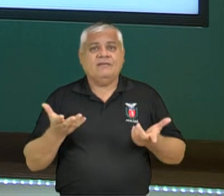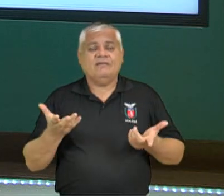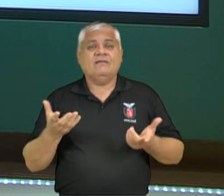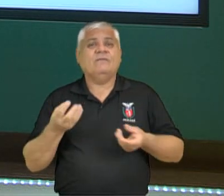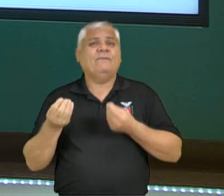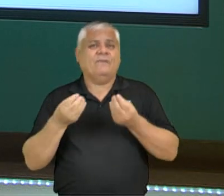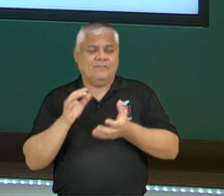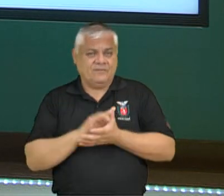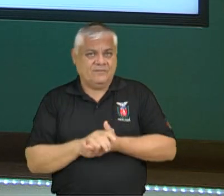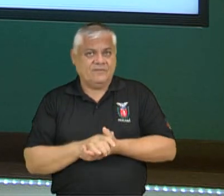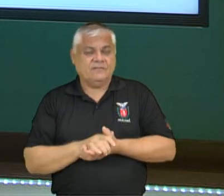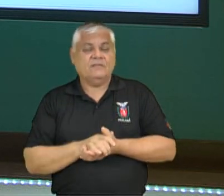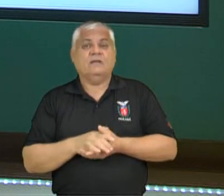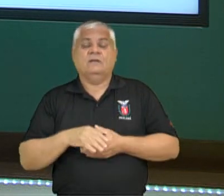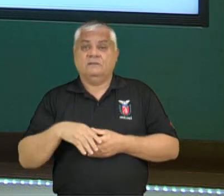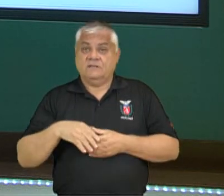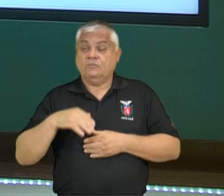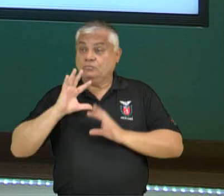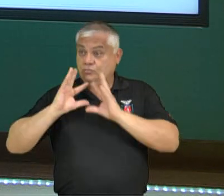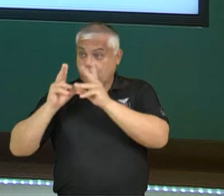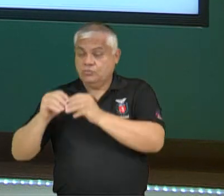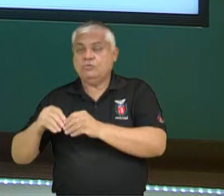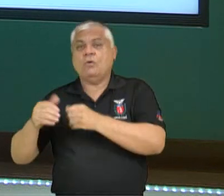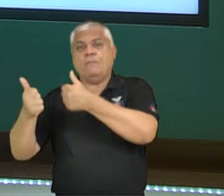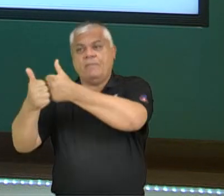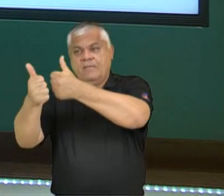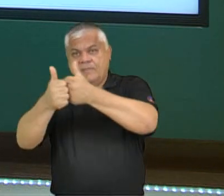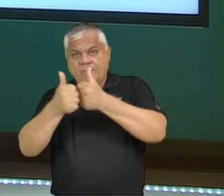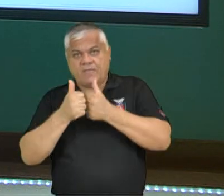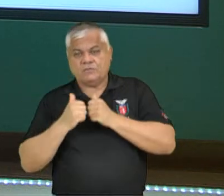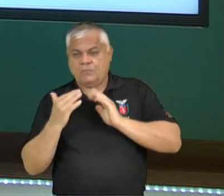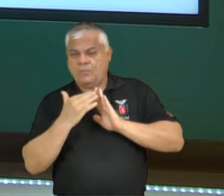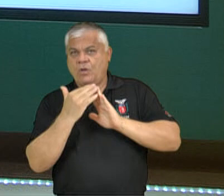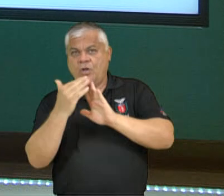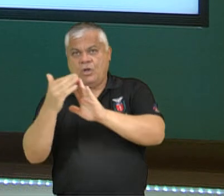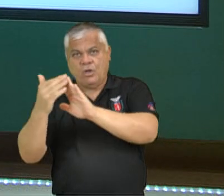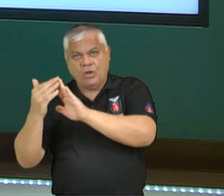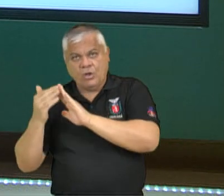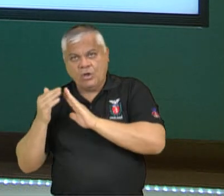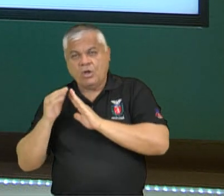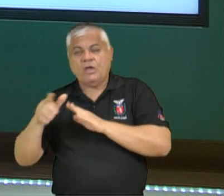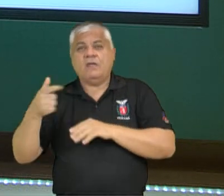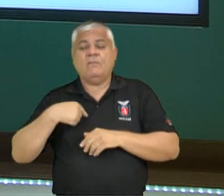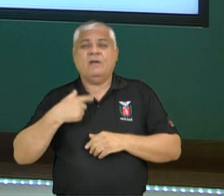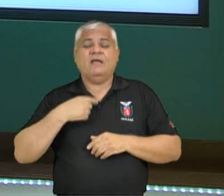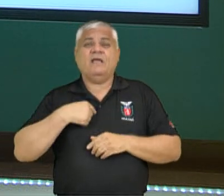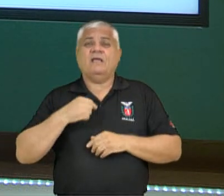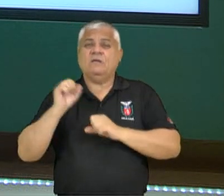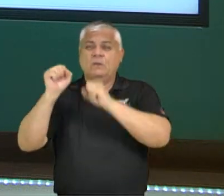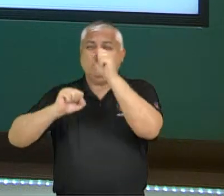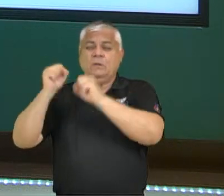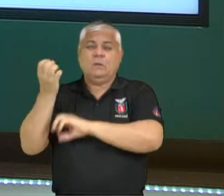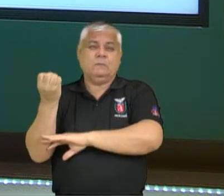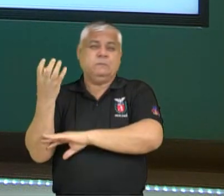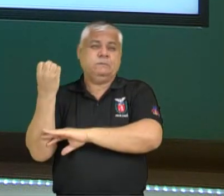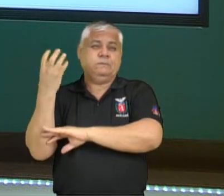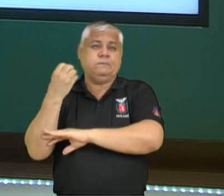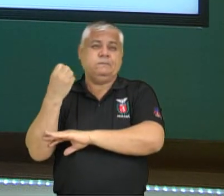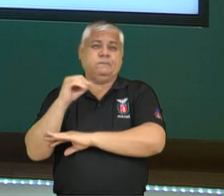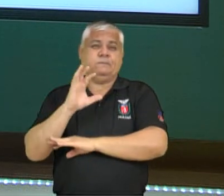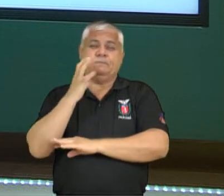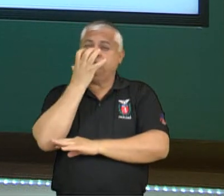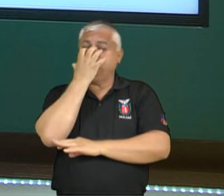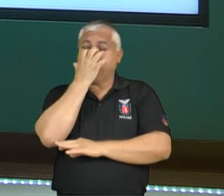fábricas, né? Então os operários moravam próximos às fábricas e eram vítimas da poluição dessas fábricas, das chaminés,